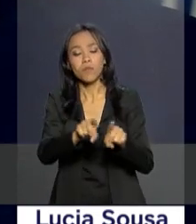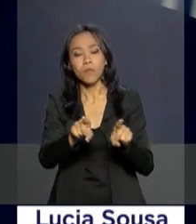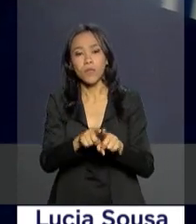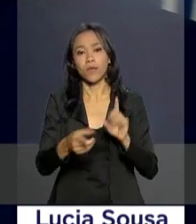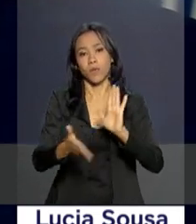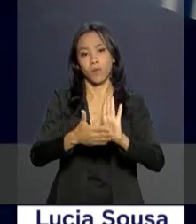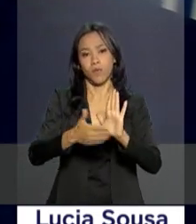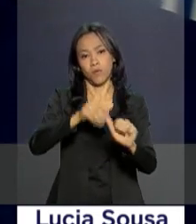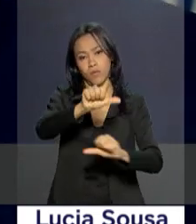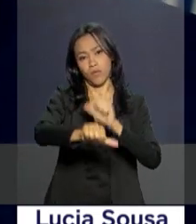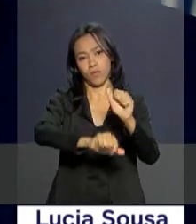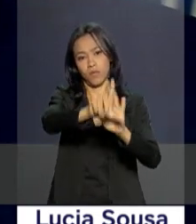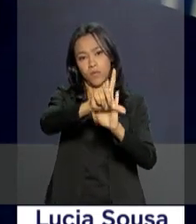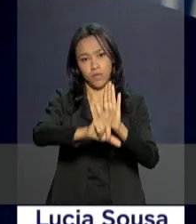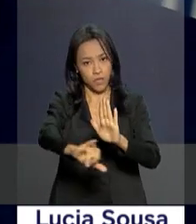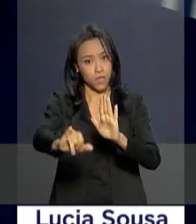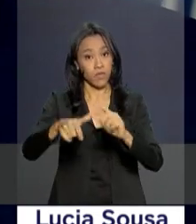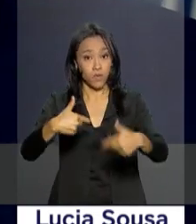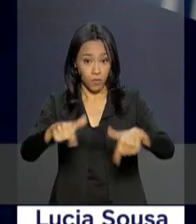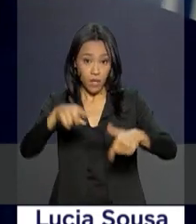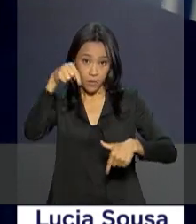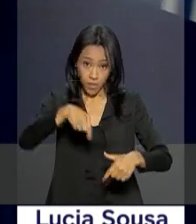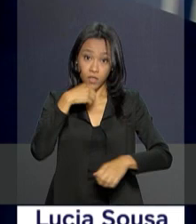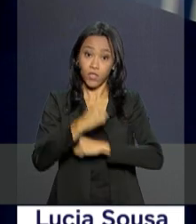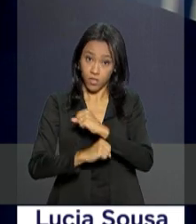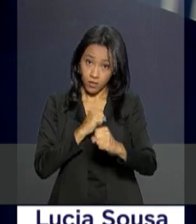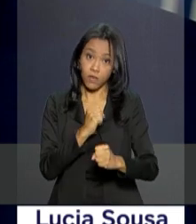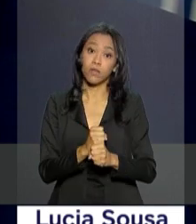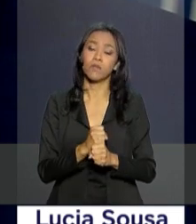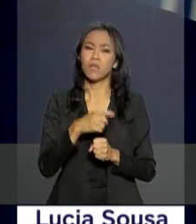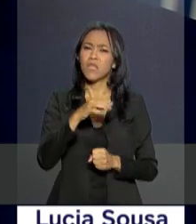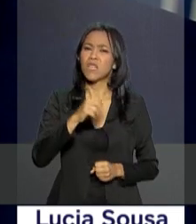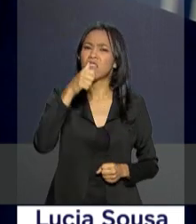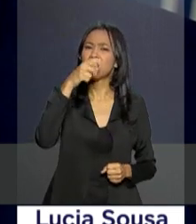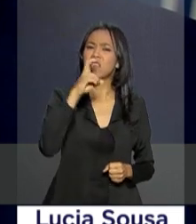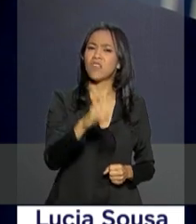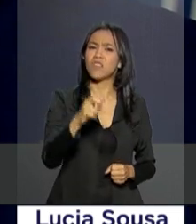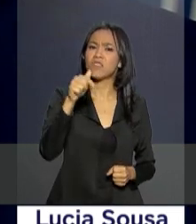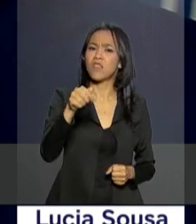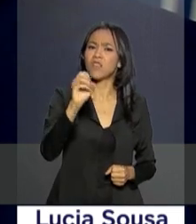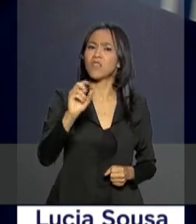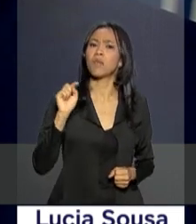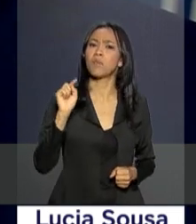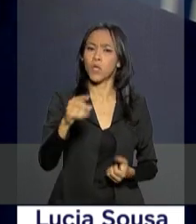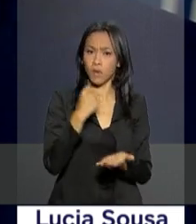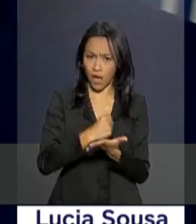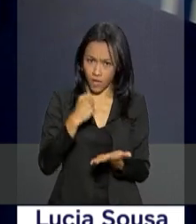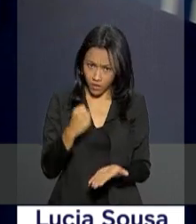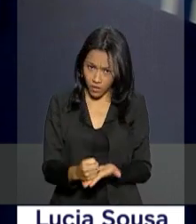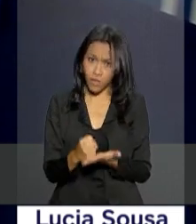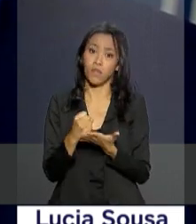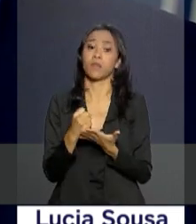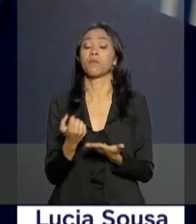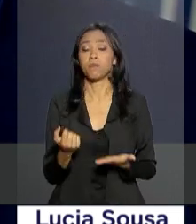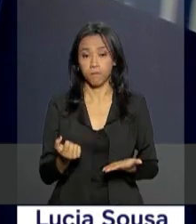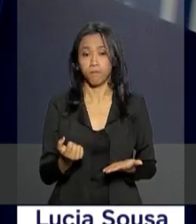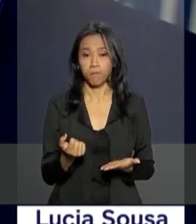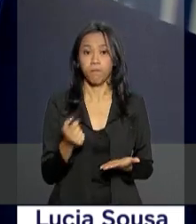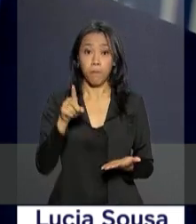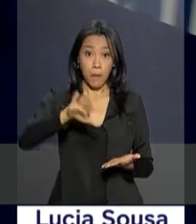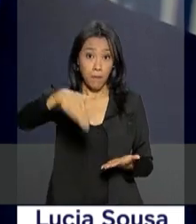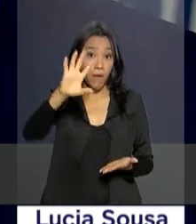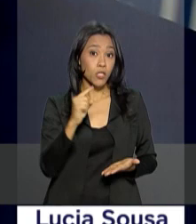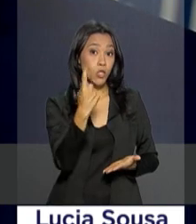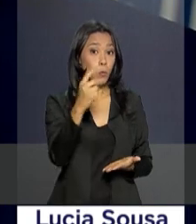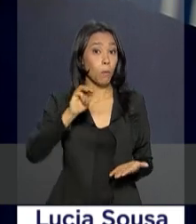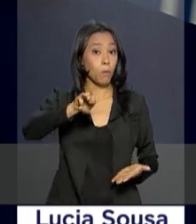só neste ano você sabe que nós tivemos cerca de 570 mil carteiras assinadas de fora parte mais de um